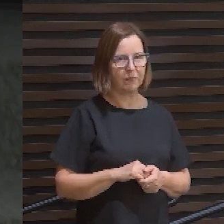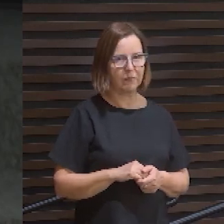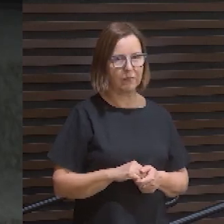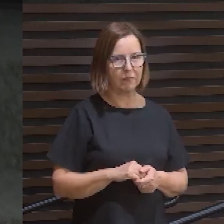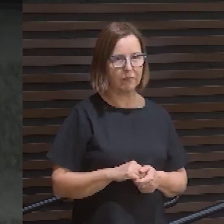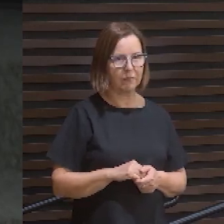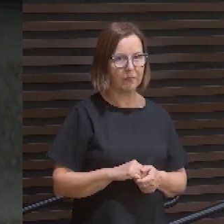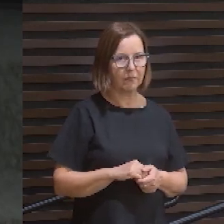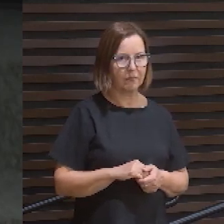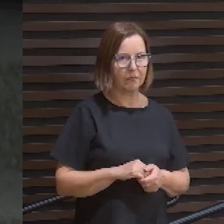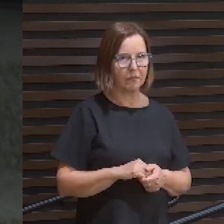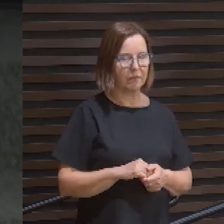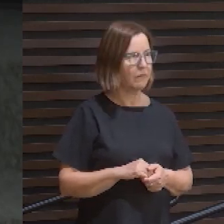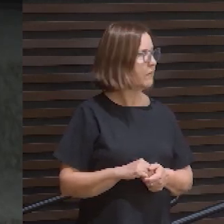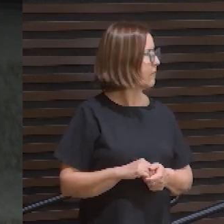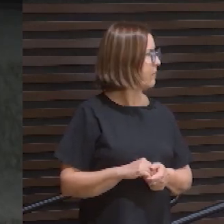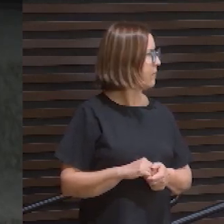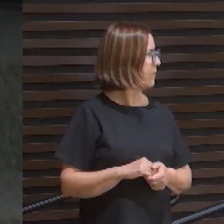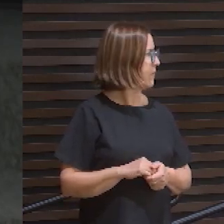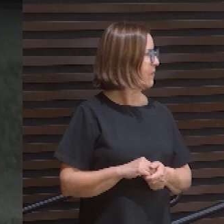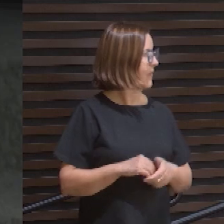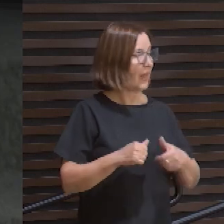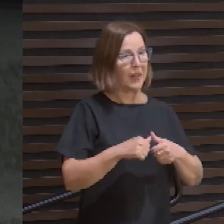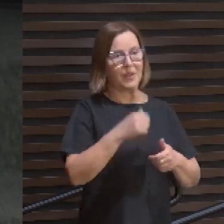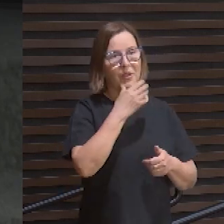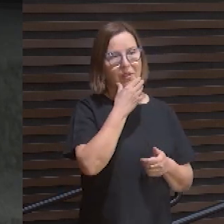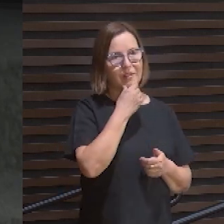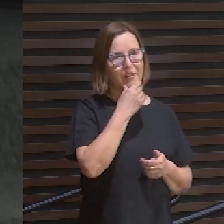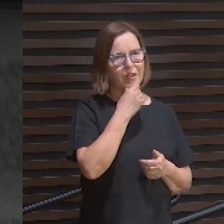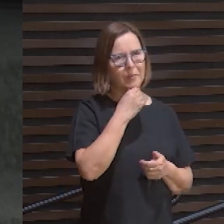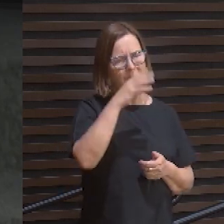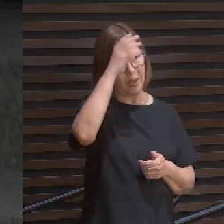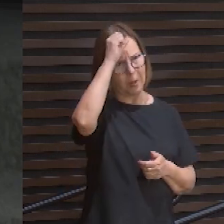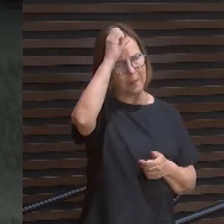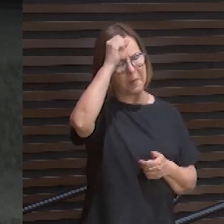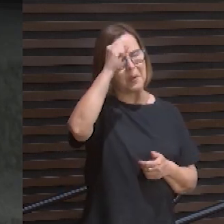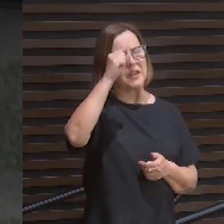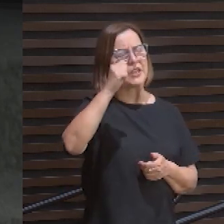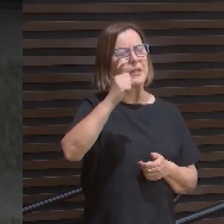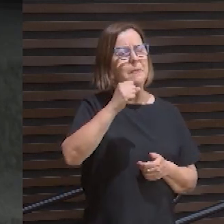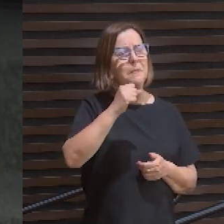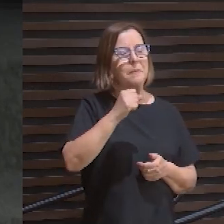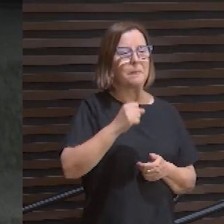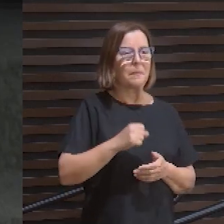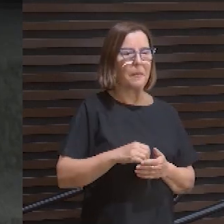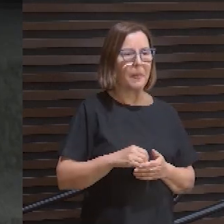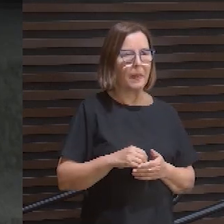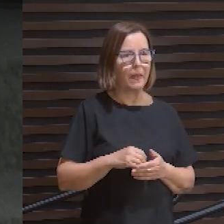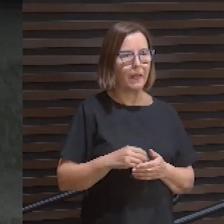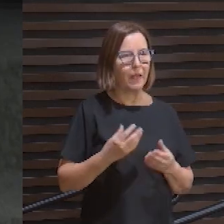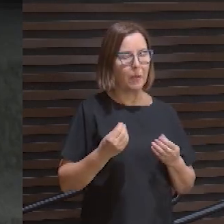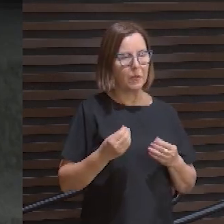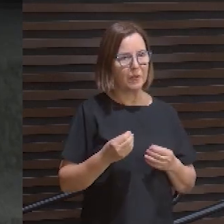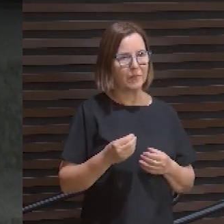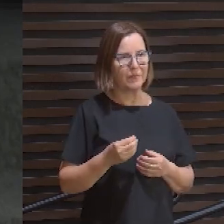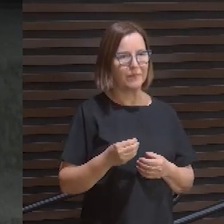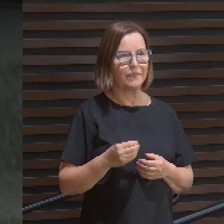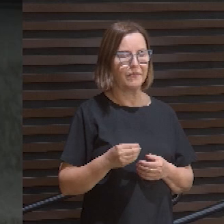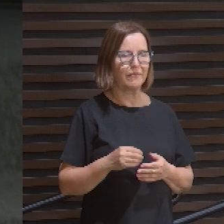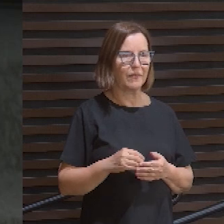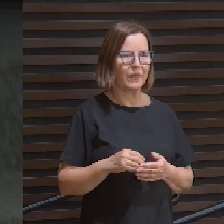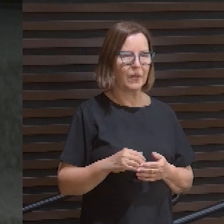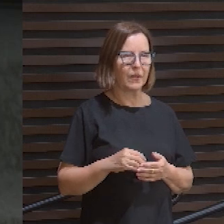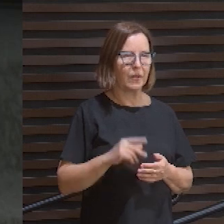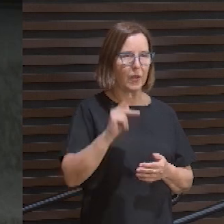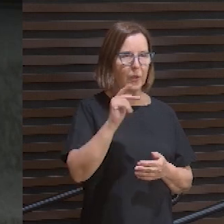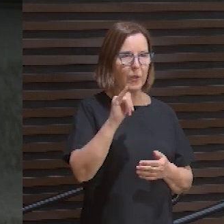Olha, esse cara eu aprendi com ele bastante, que é J.I. Packer.